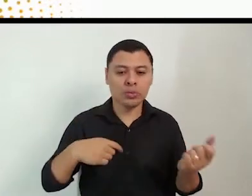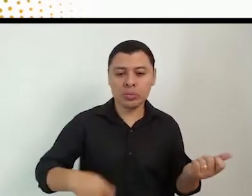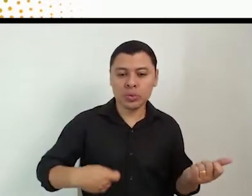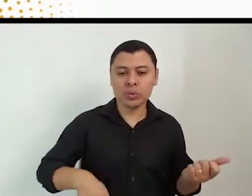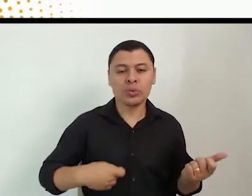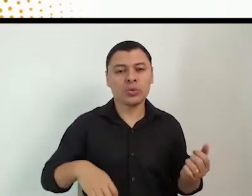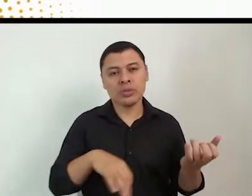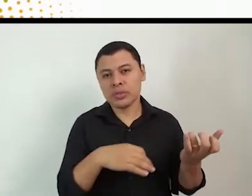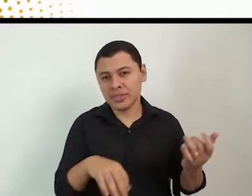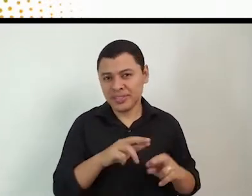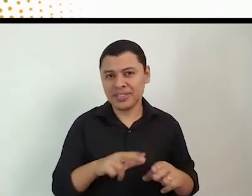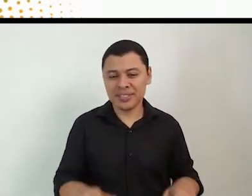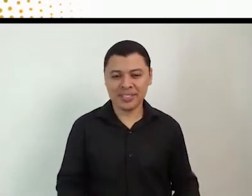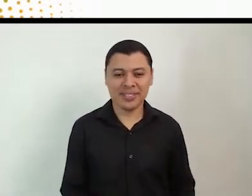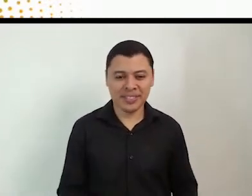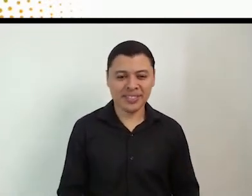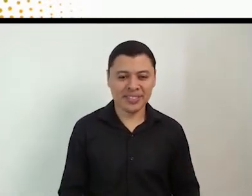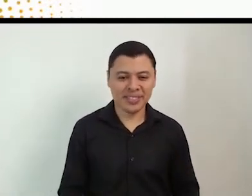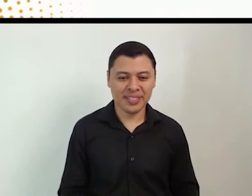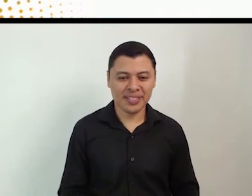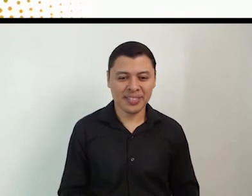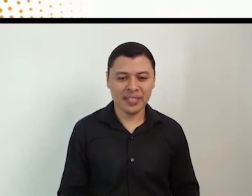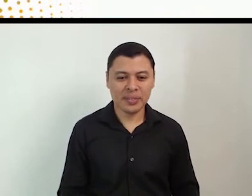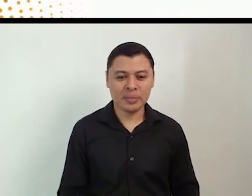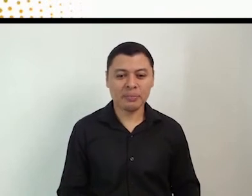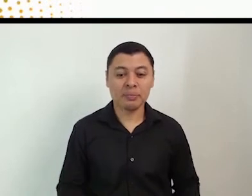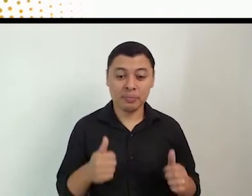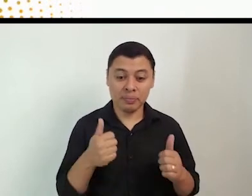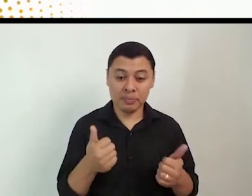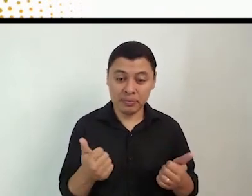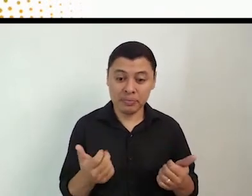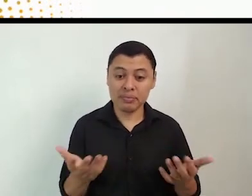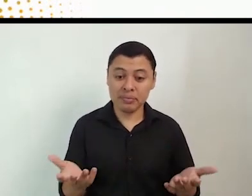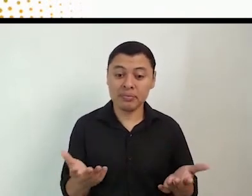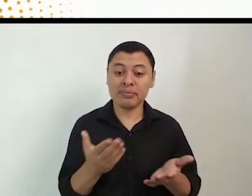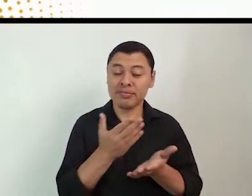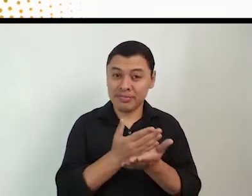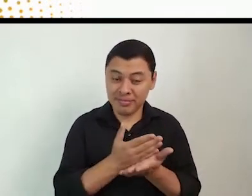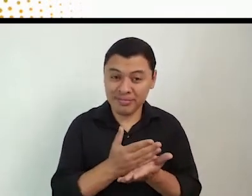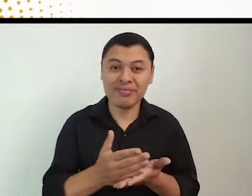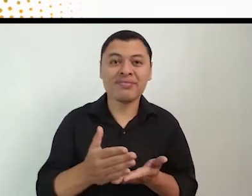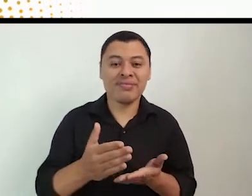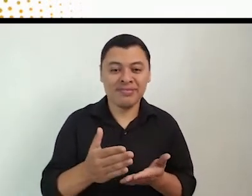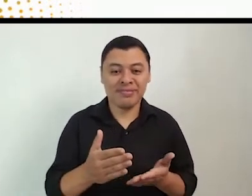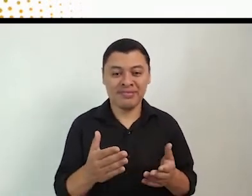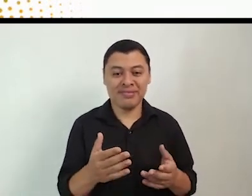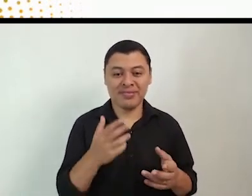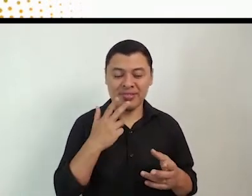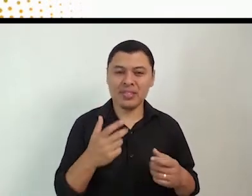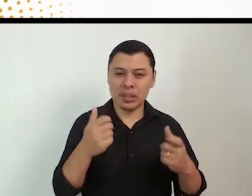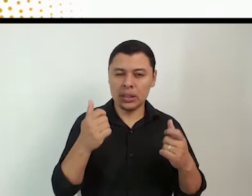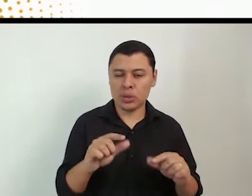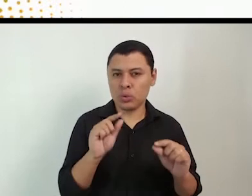musicais. Bom, então, para dar essa base aí que eu falei que seria necessário, eu vou falar um pouco